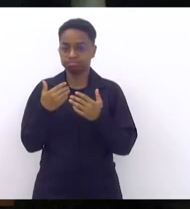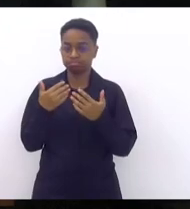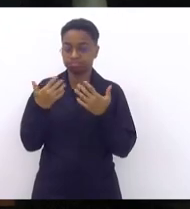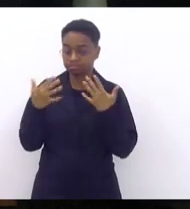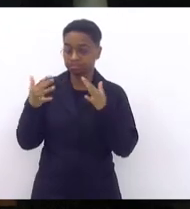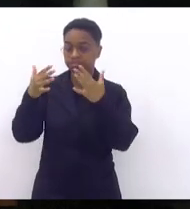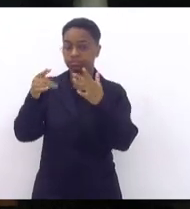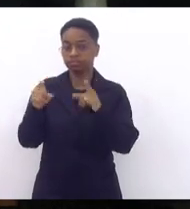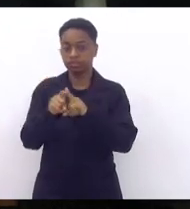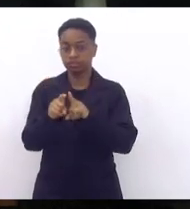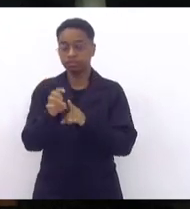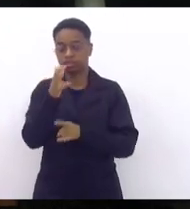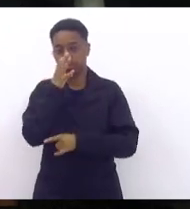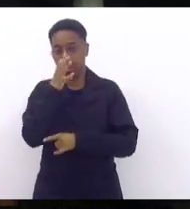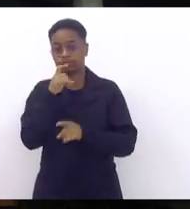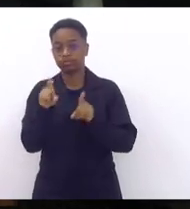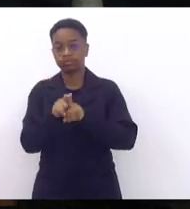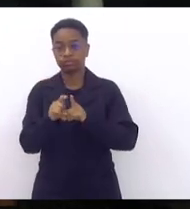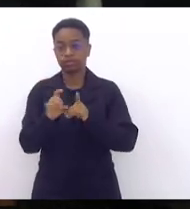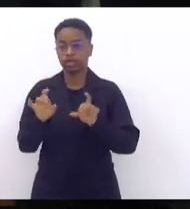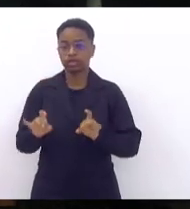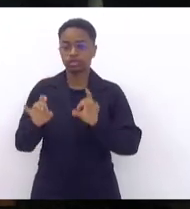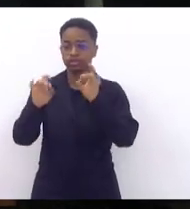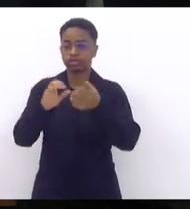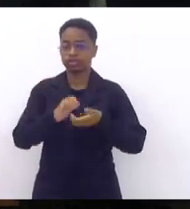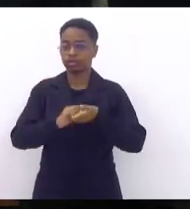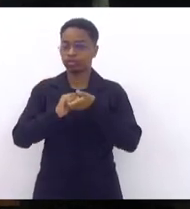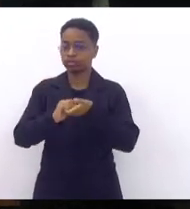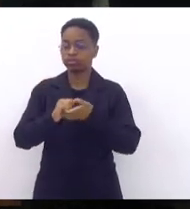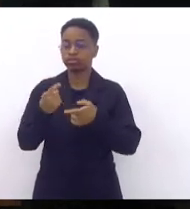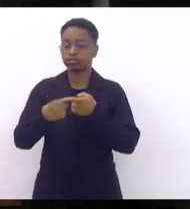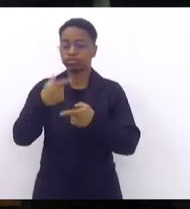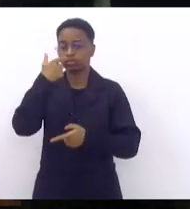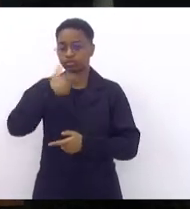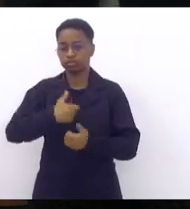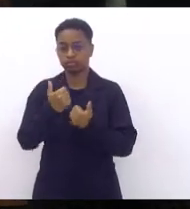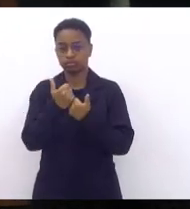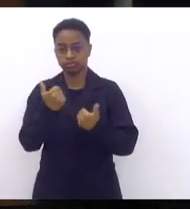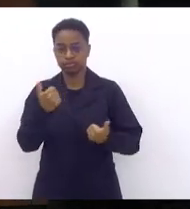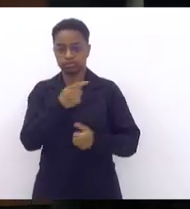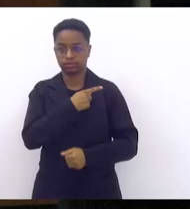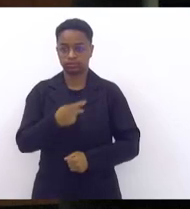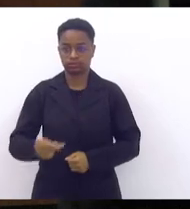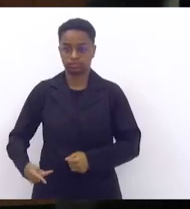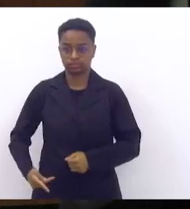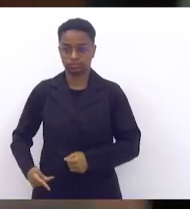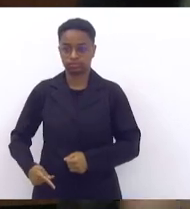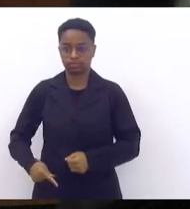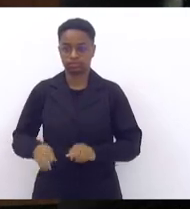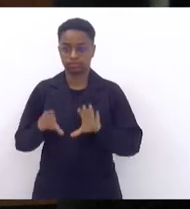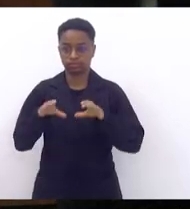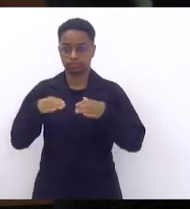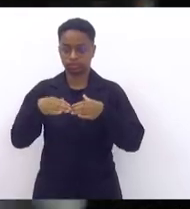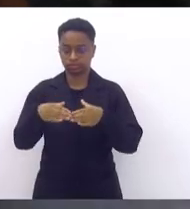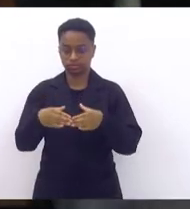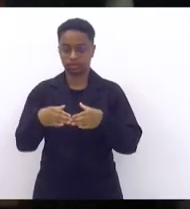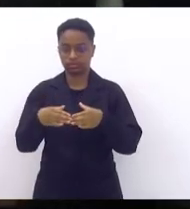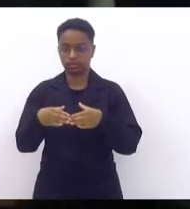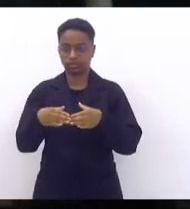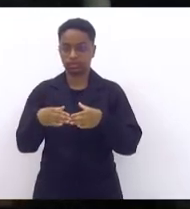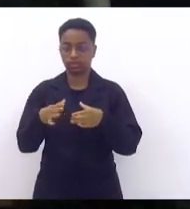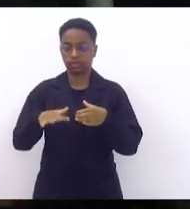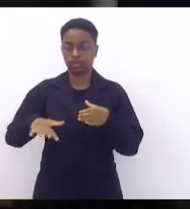e faço aqui uma especial saudação como vice-presidente da Frente Parlamentar